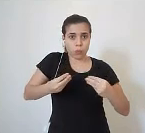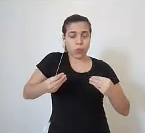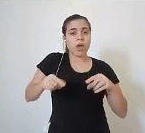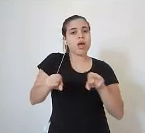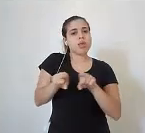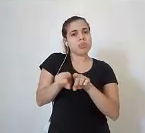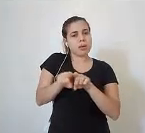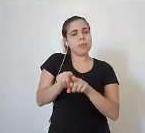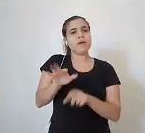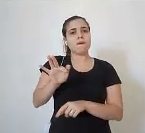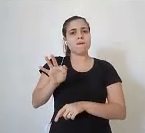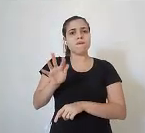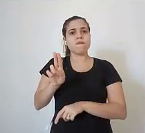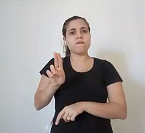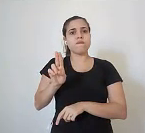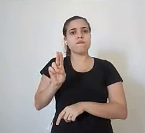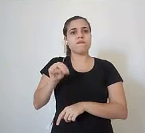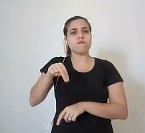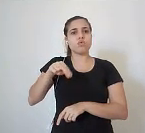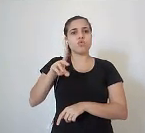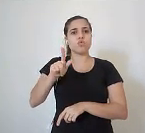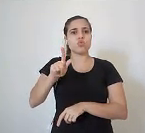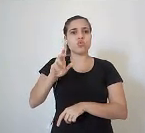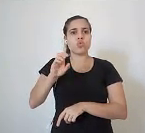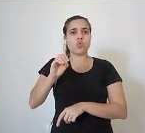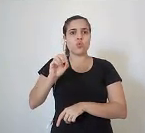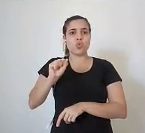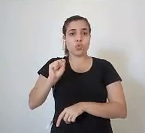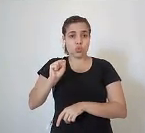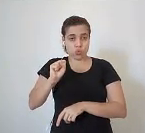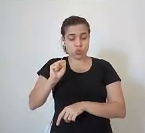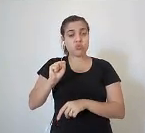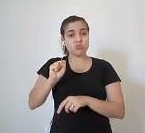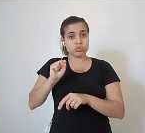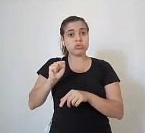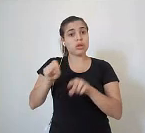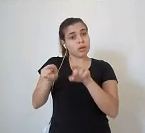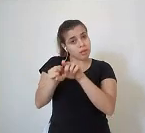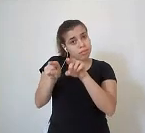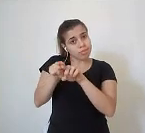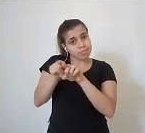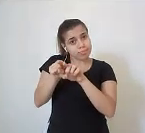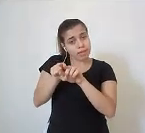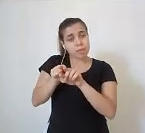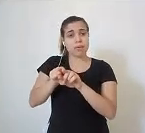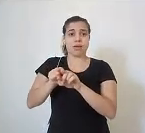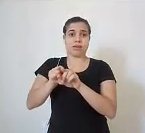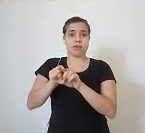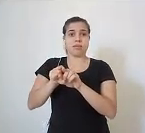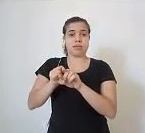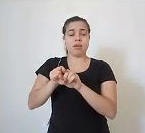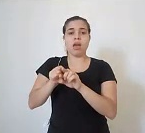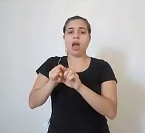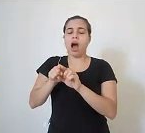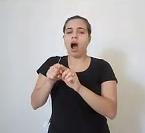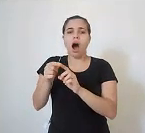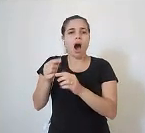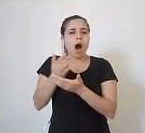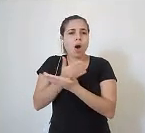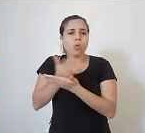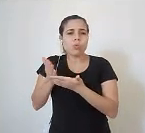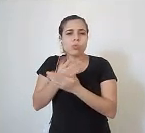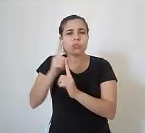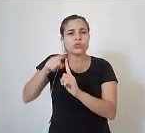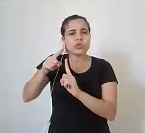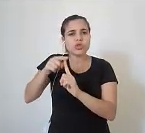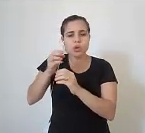cadáver aqui, que eu acho que é um inseto. E os fungos também são decompositores, né? Alguns são